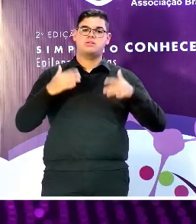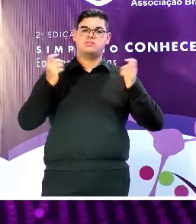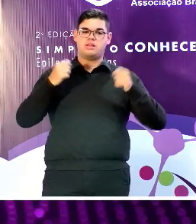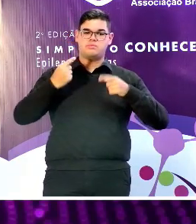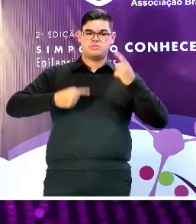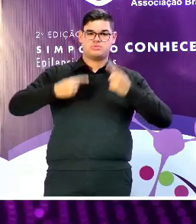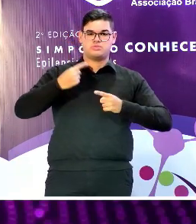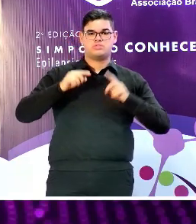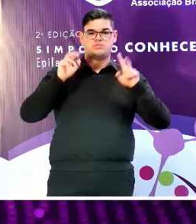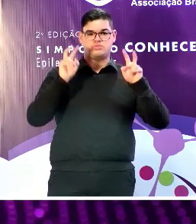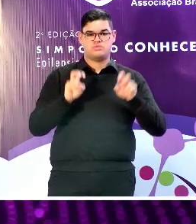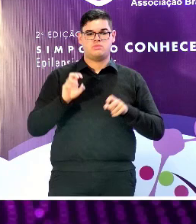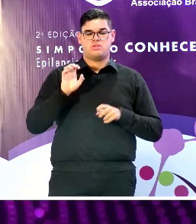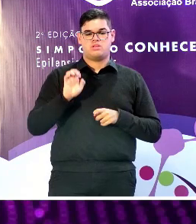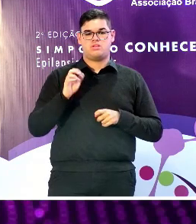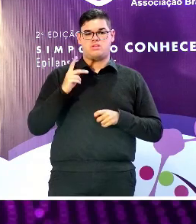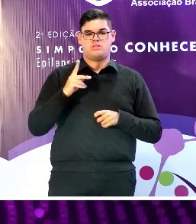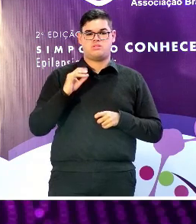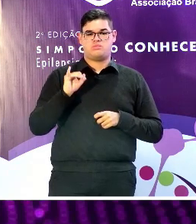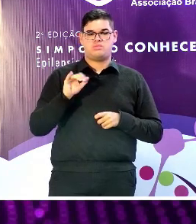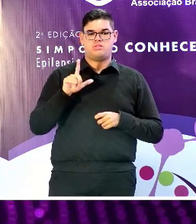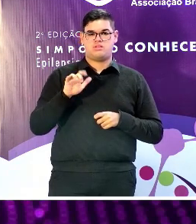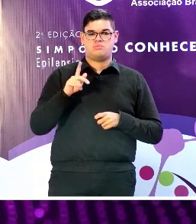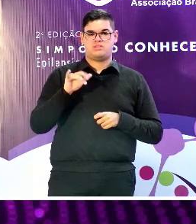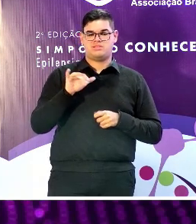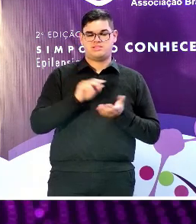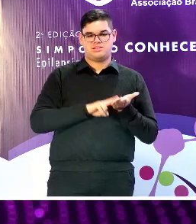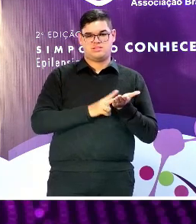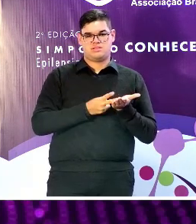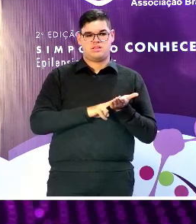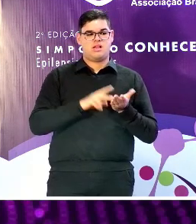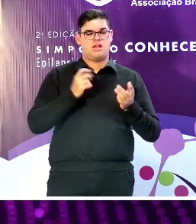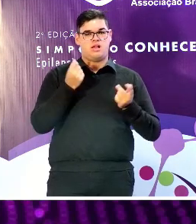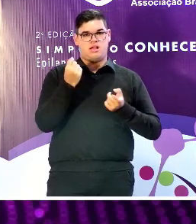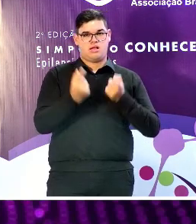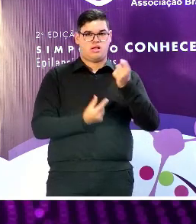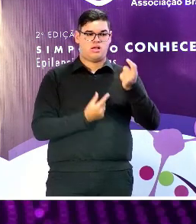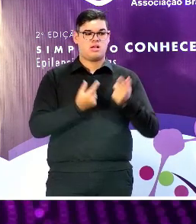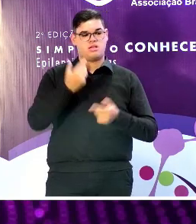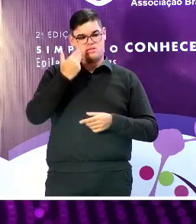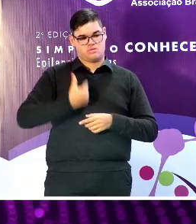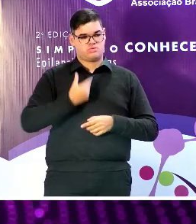raras. Eu sou professora da UFSJ,